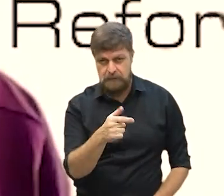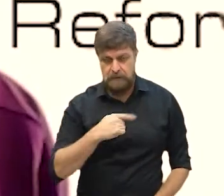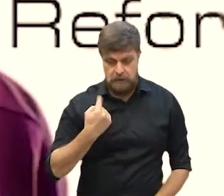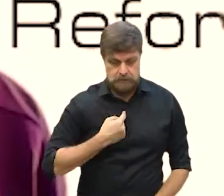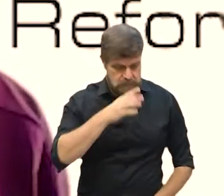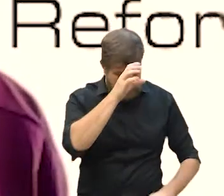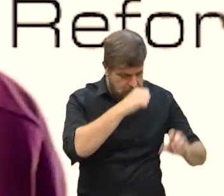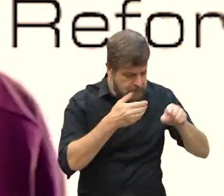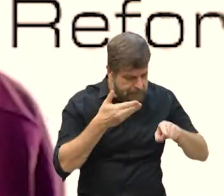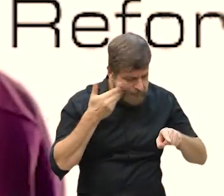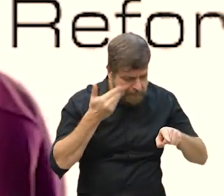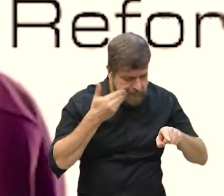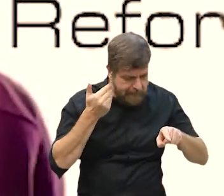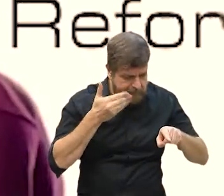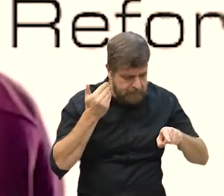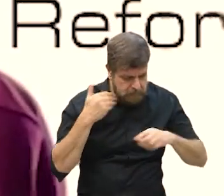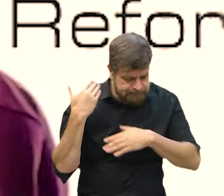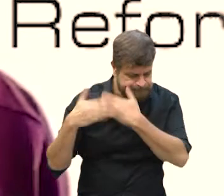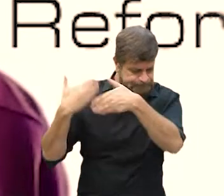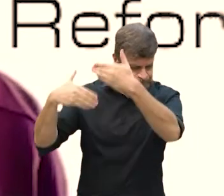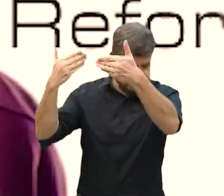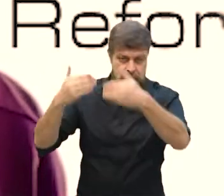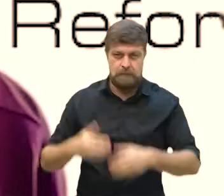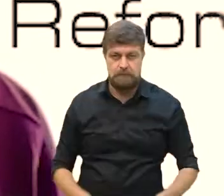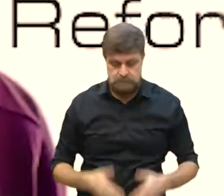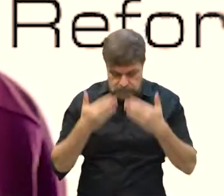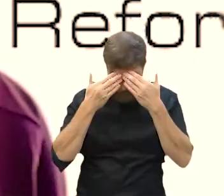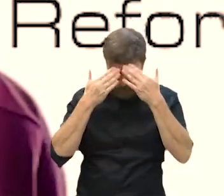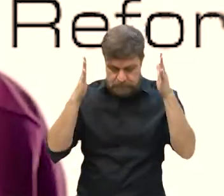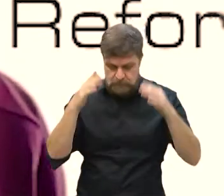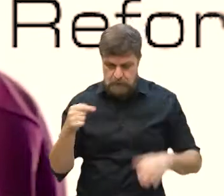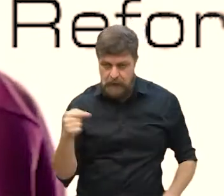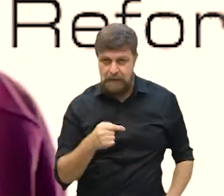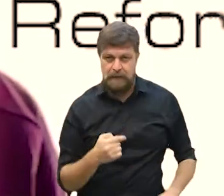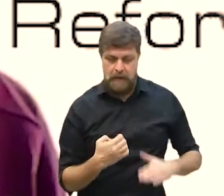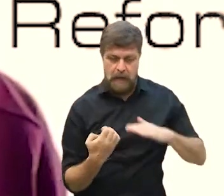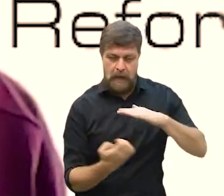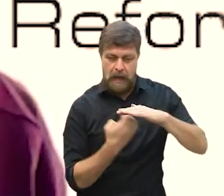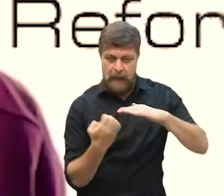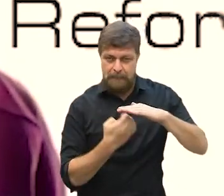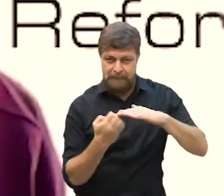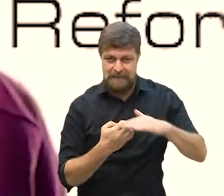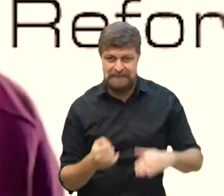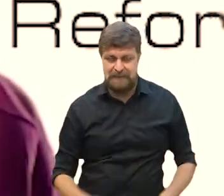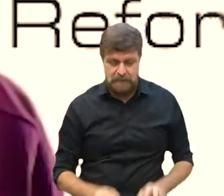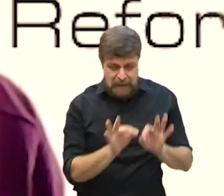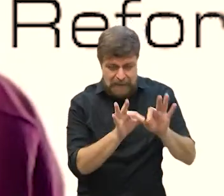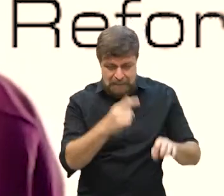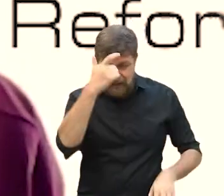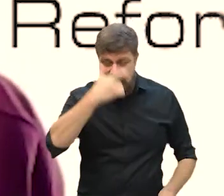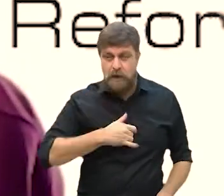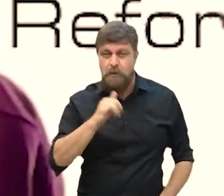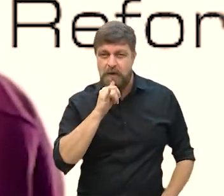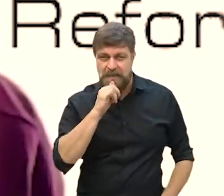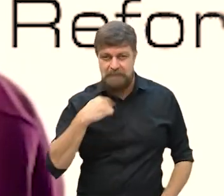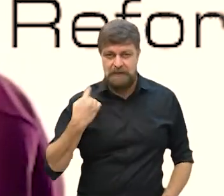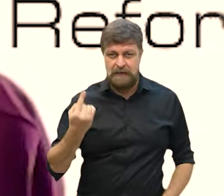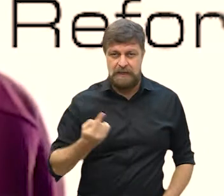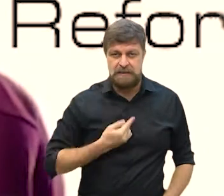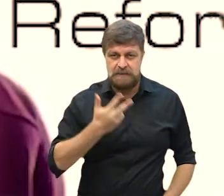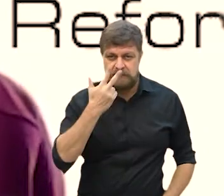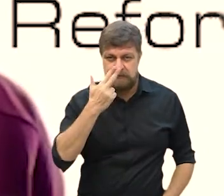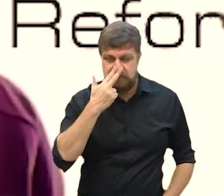lá a gente aprende muito também, né? Porque o pequeno empresário, eu era um bom exemplo disso, né? Muitas vezes a gente vive